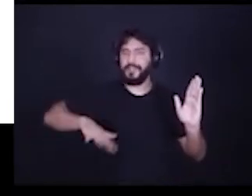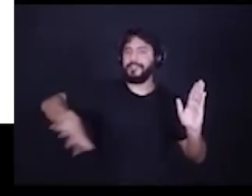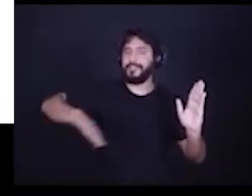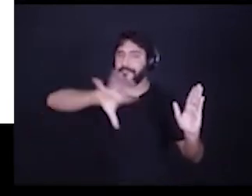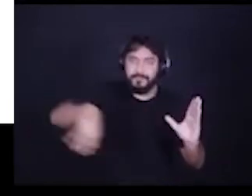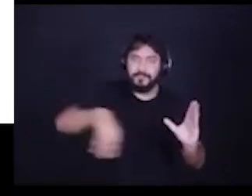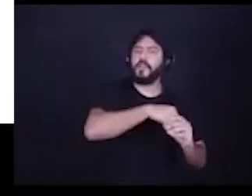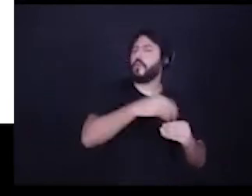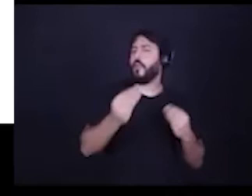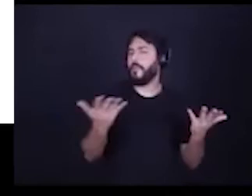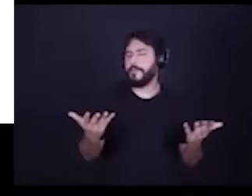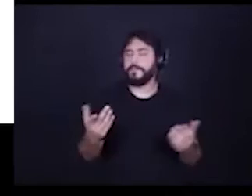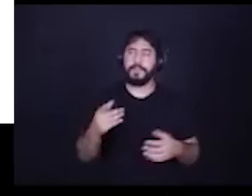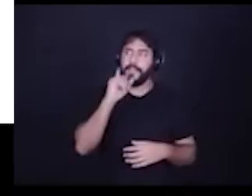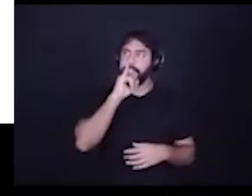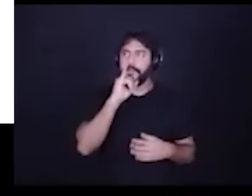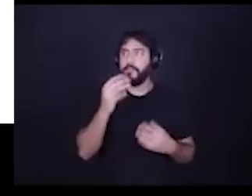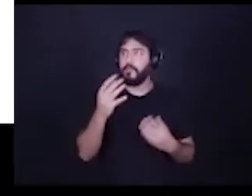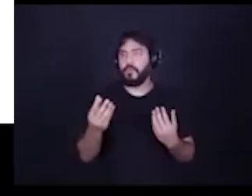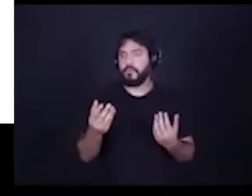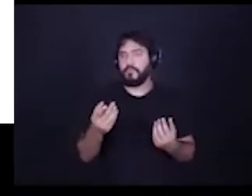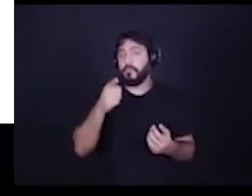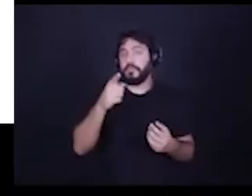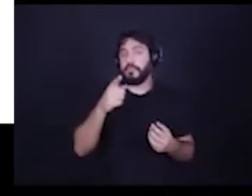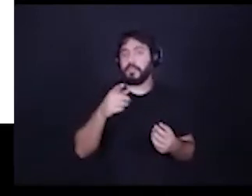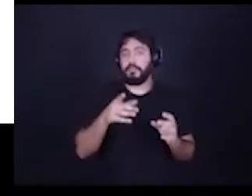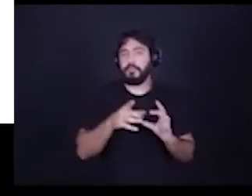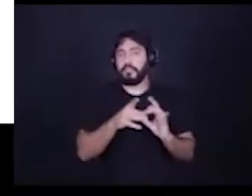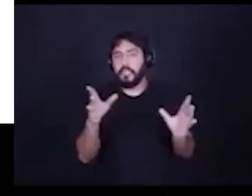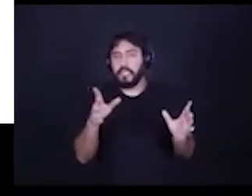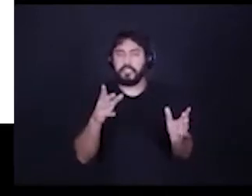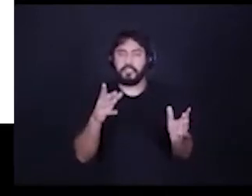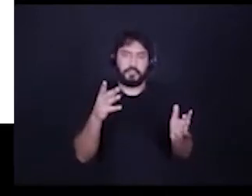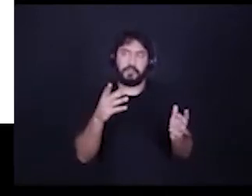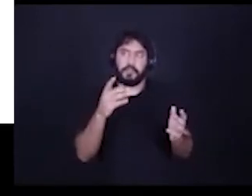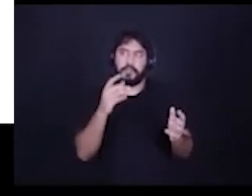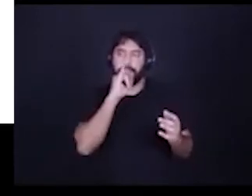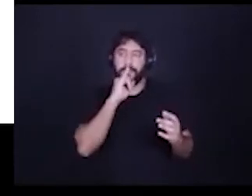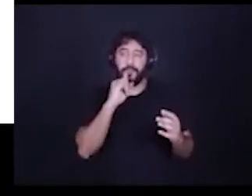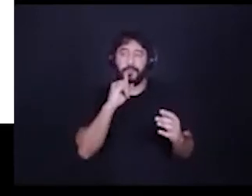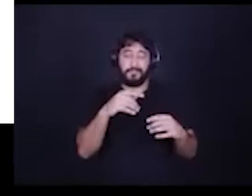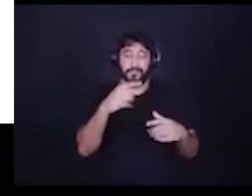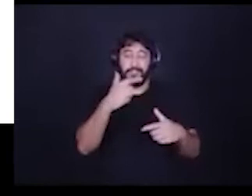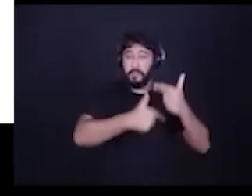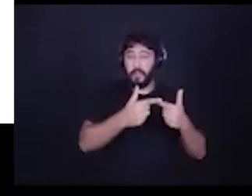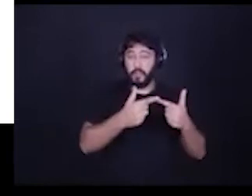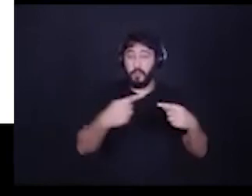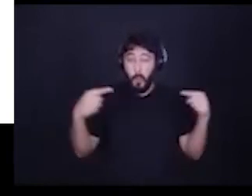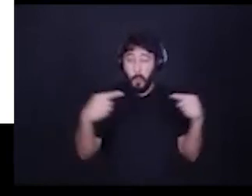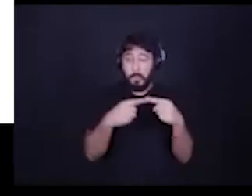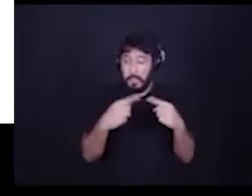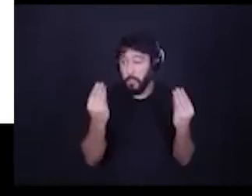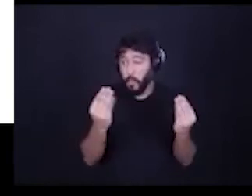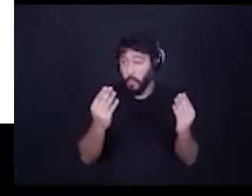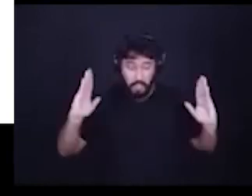né? O quanto você deixa que isso corra o risco de deixar o trabalho datado ou não, e por aí vai. E aí chegou uma hora que eu simplesmente